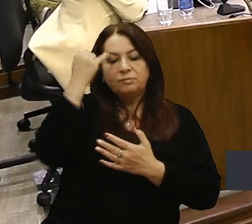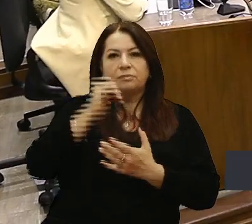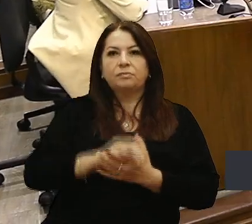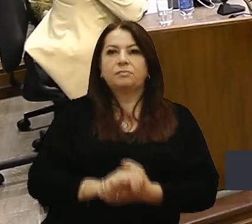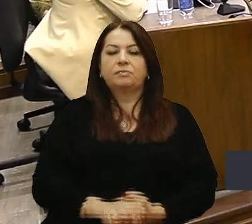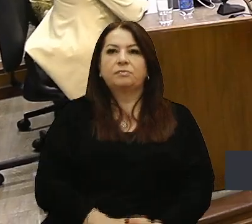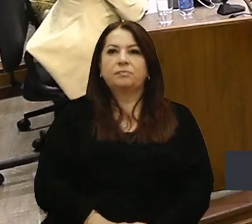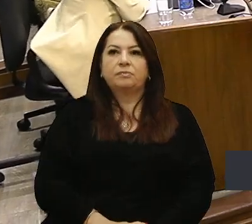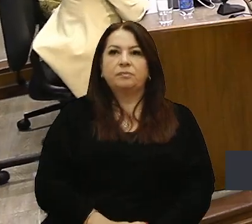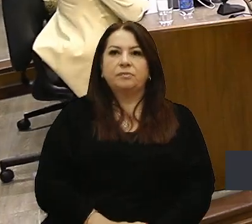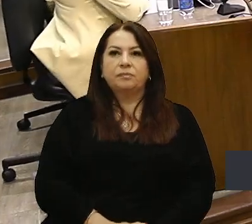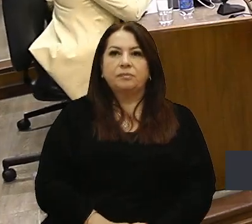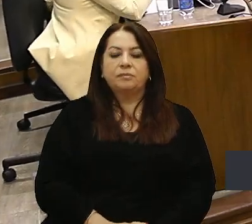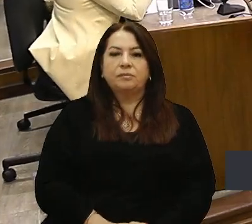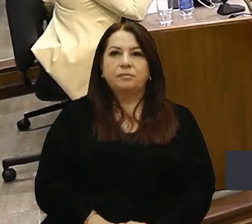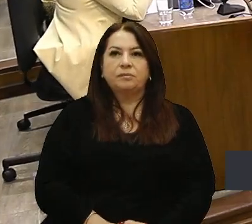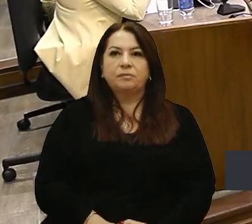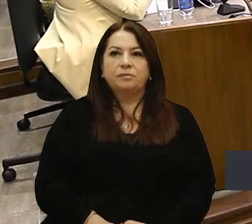palavra.